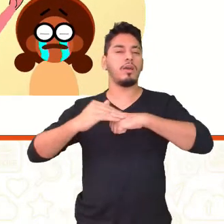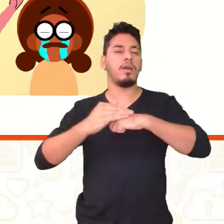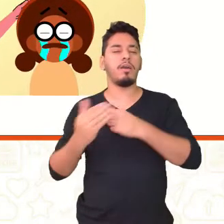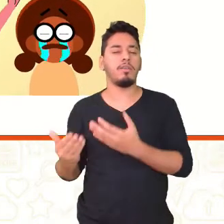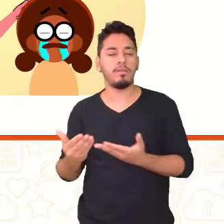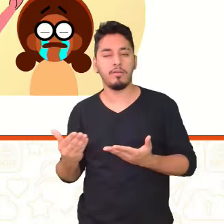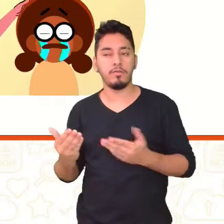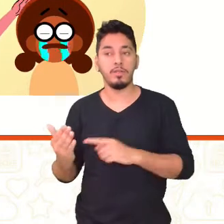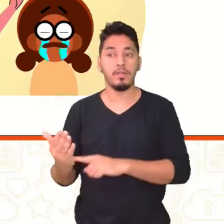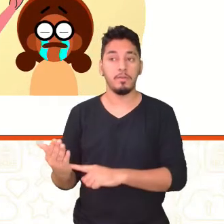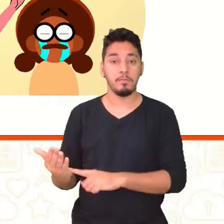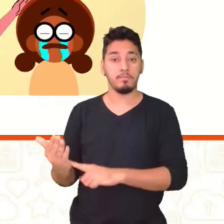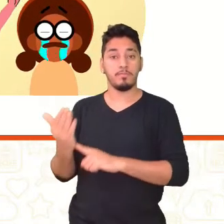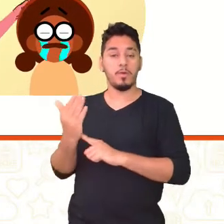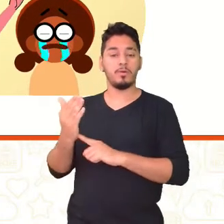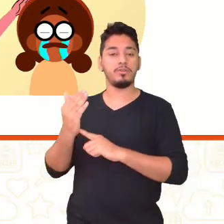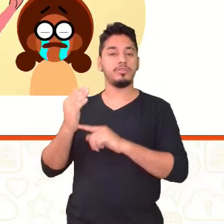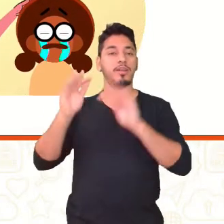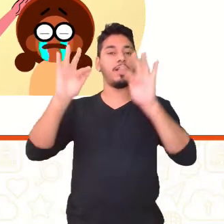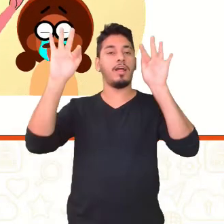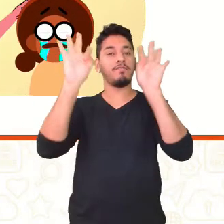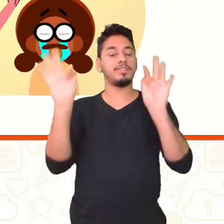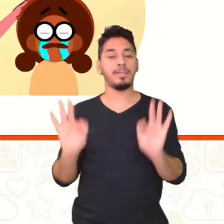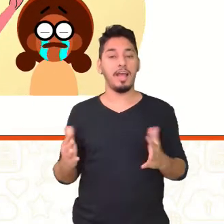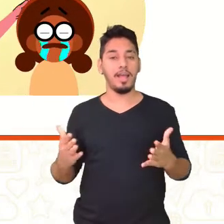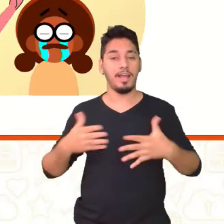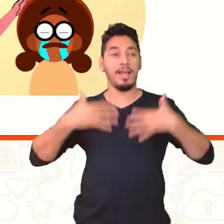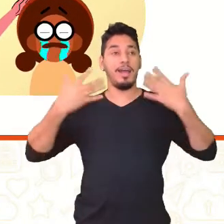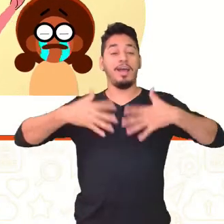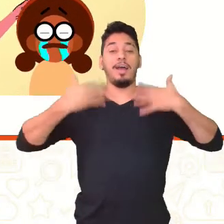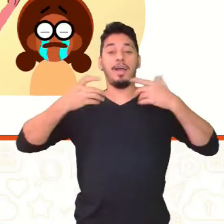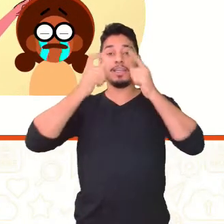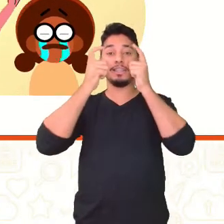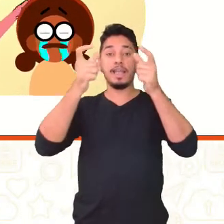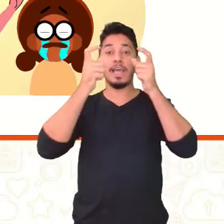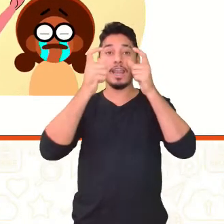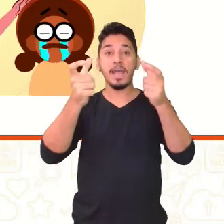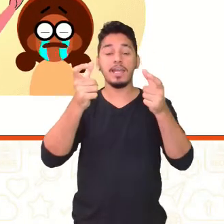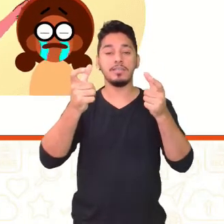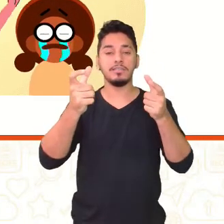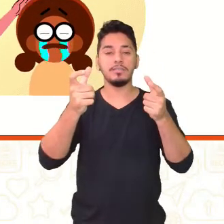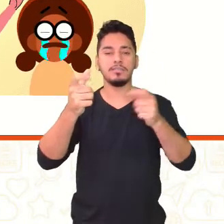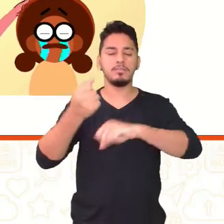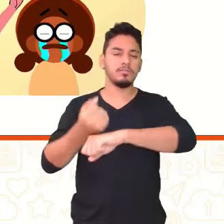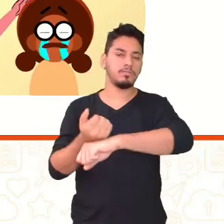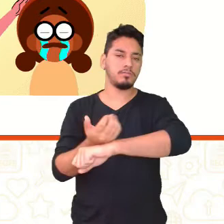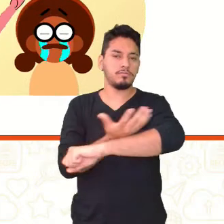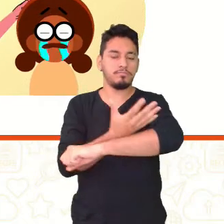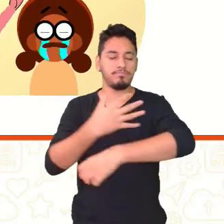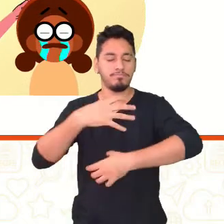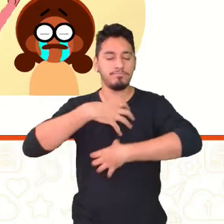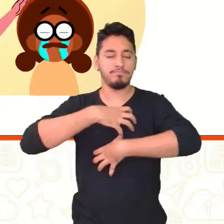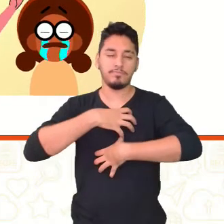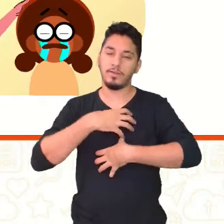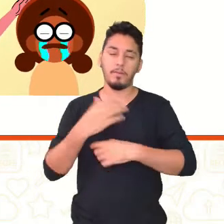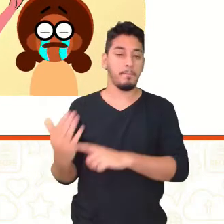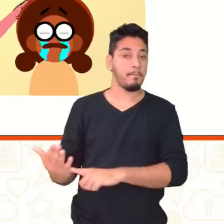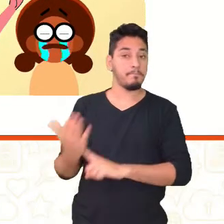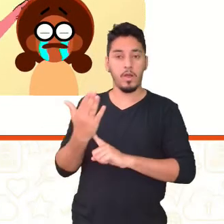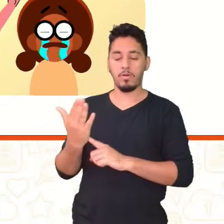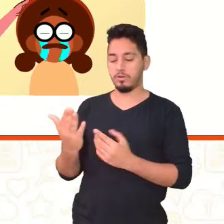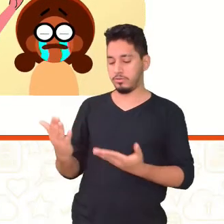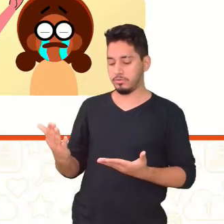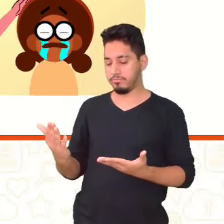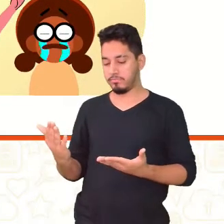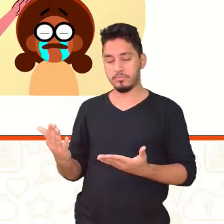quando ele evidencia alegria, quando ele evidencia interesse. As sensações, elas ficam muito evidentes. E aí a gente